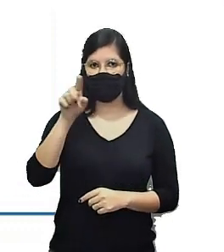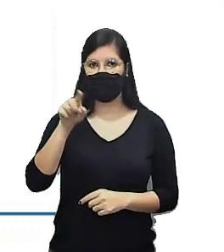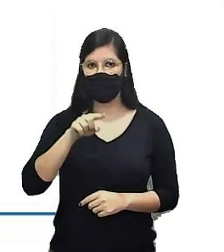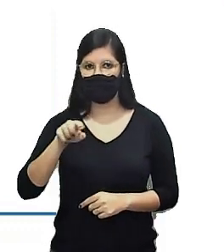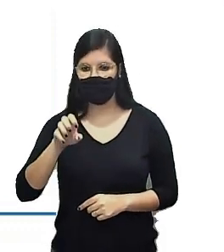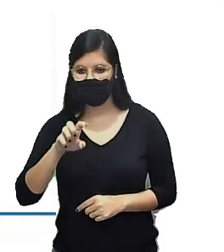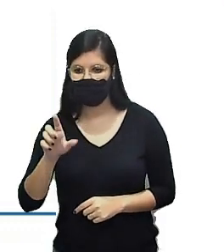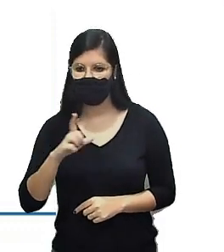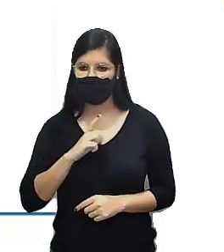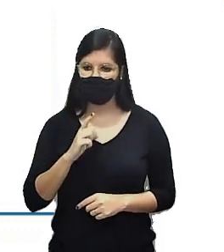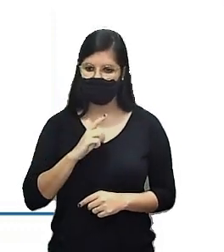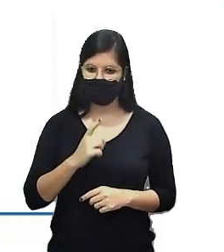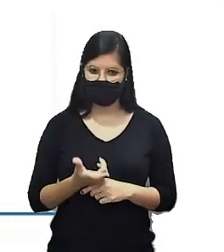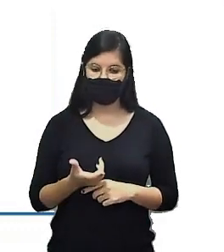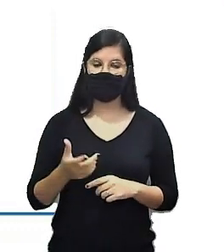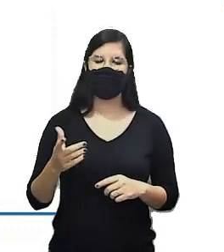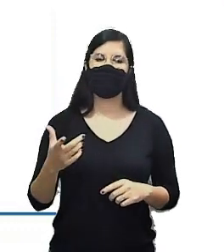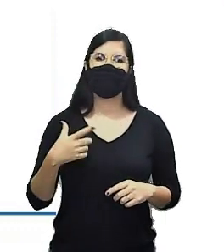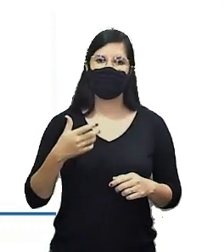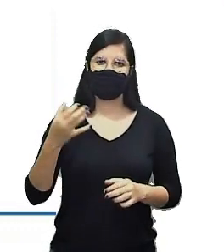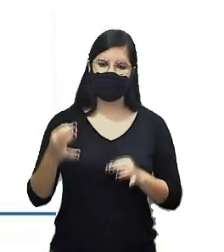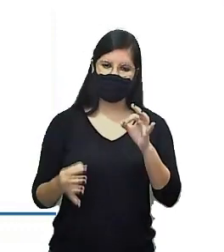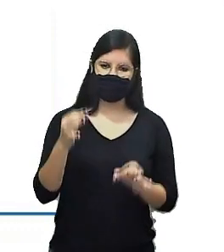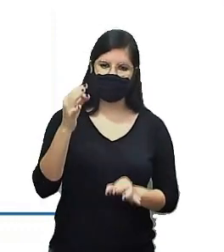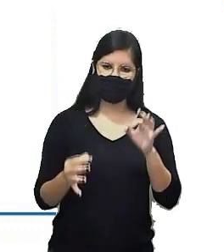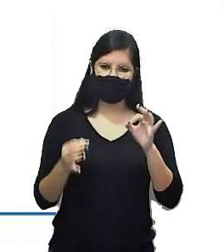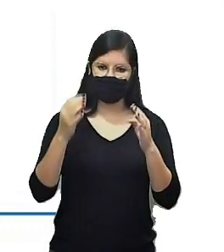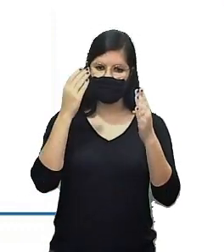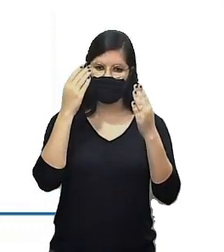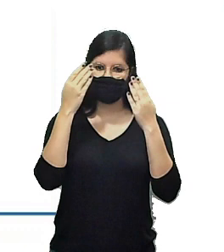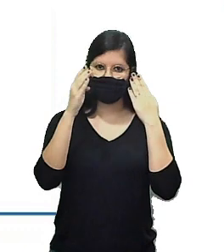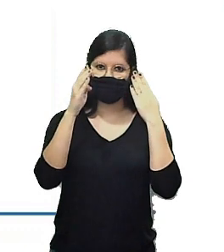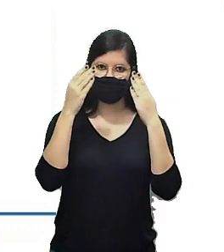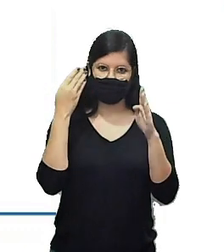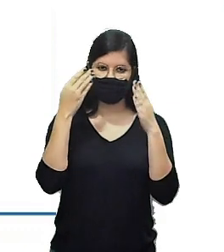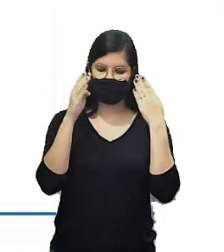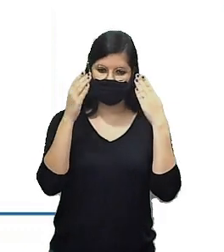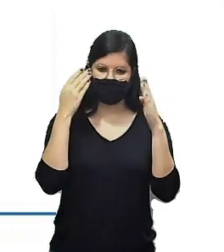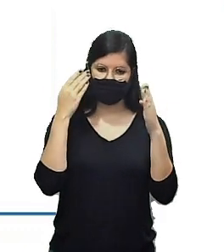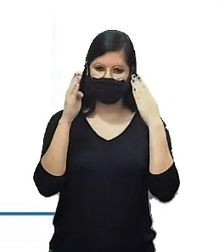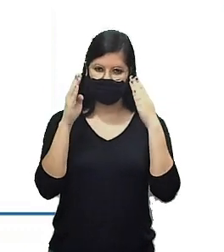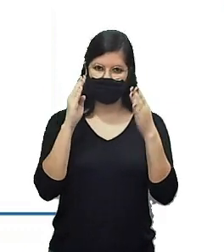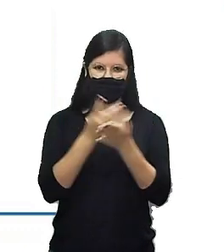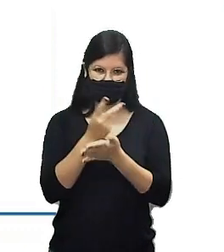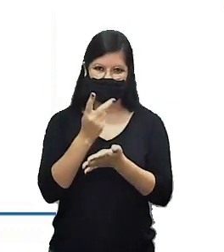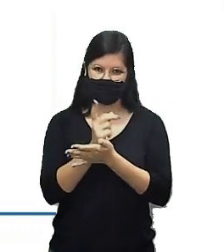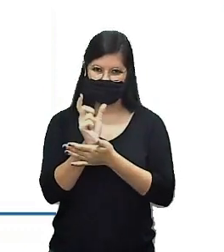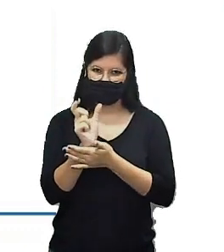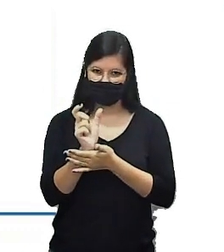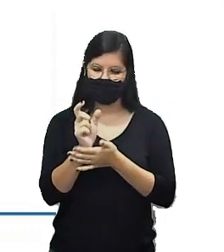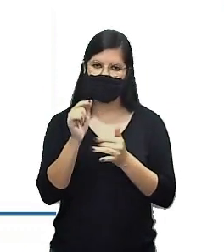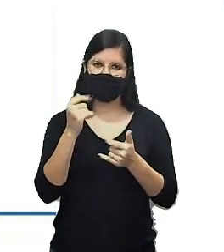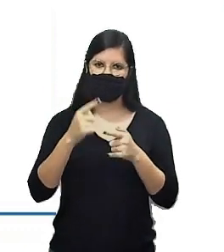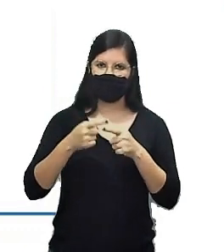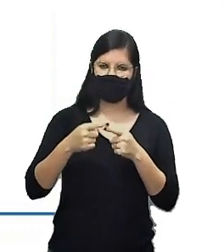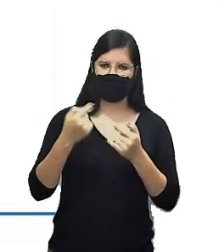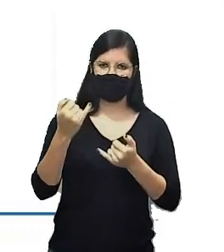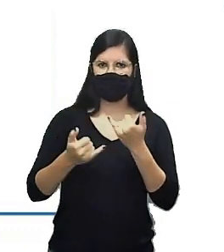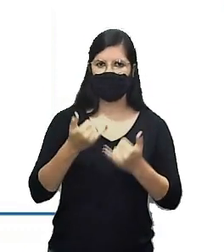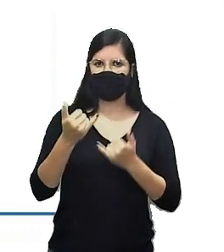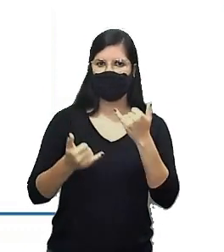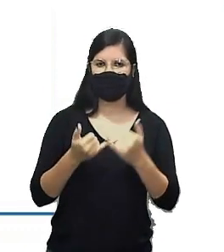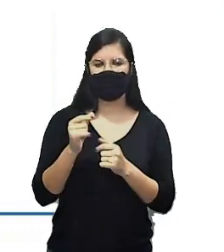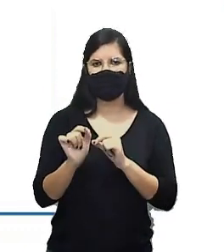recente não, mas tá aí, né? Tribunal, o Facebook, ó como ele escreveu o Facebook, né? Para brincar mesmo. Mas o que